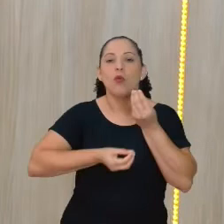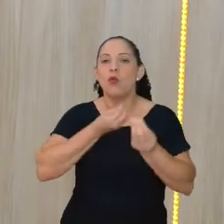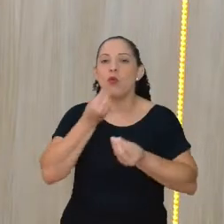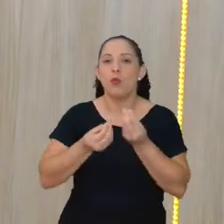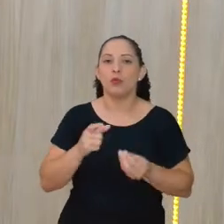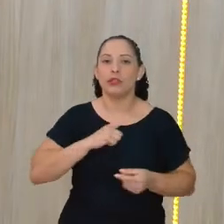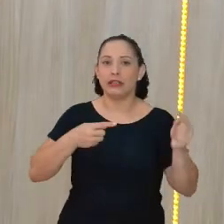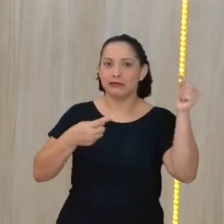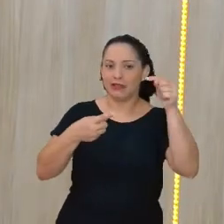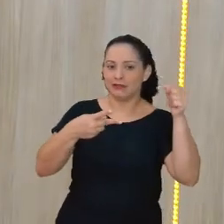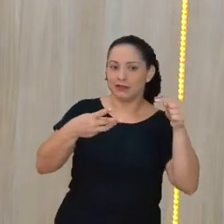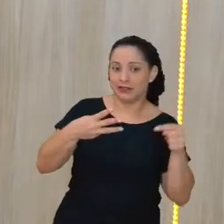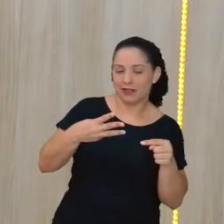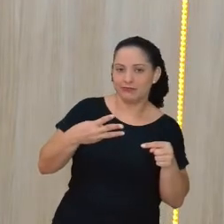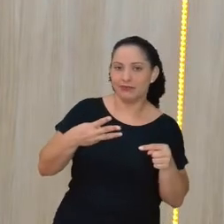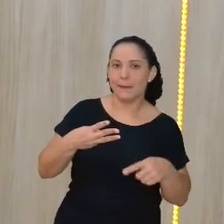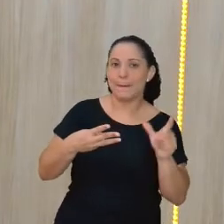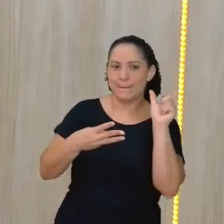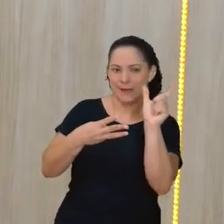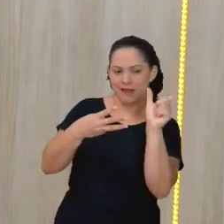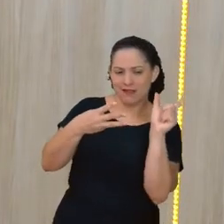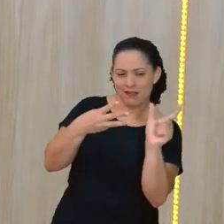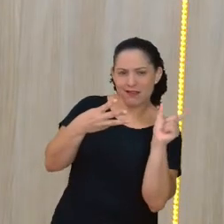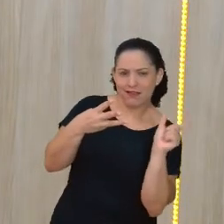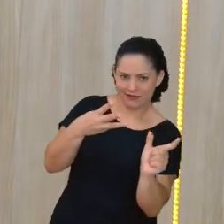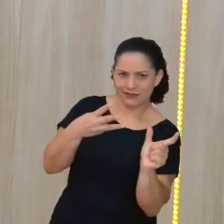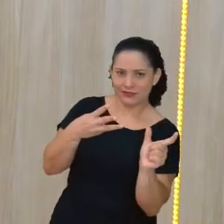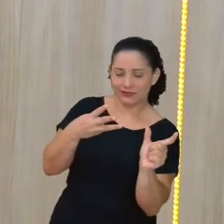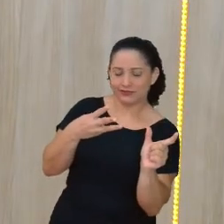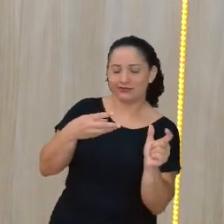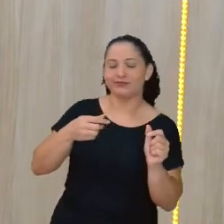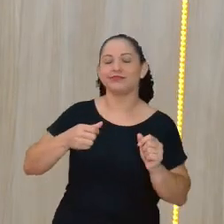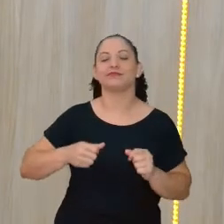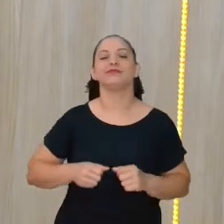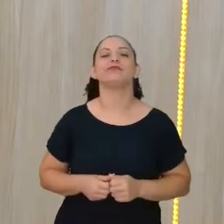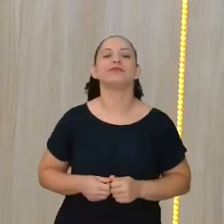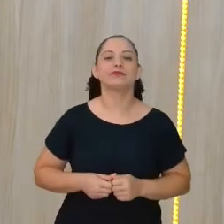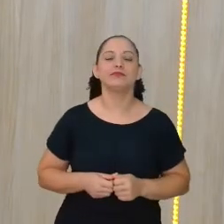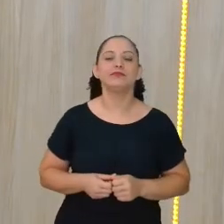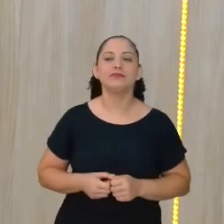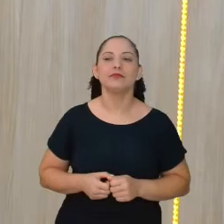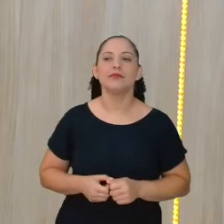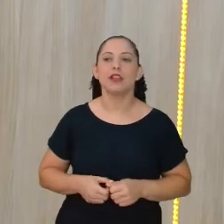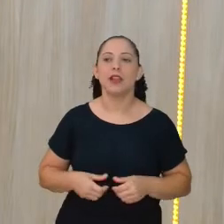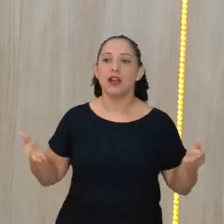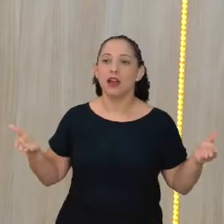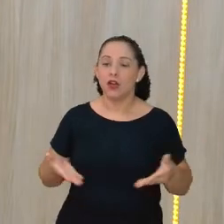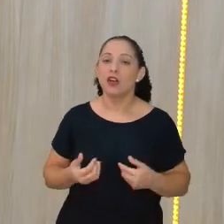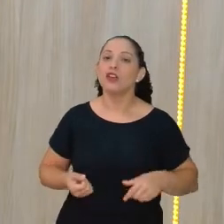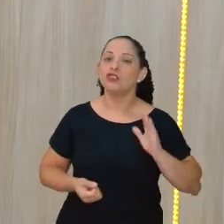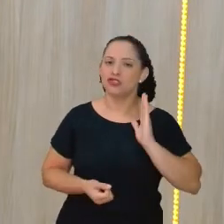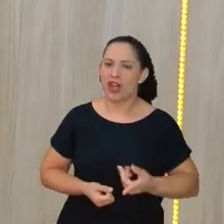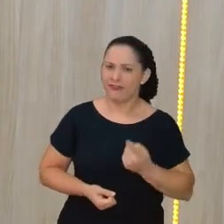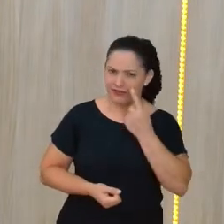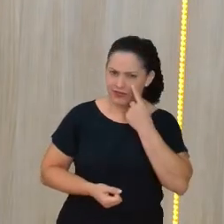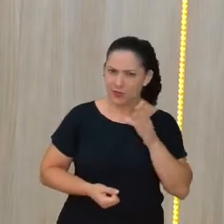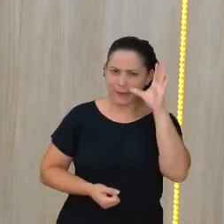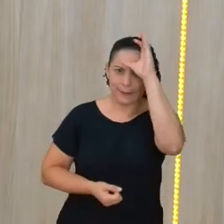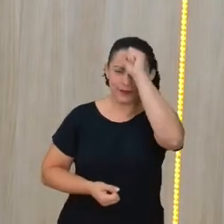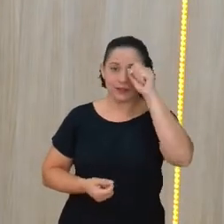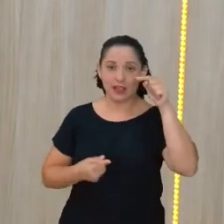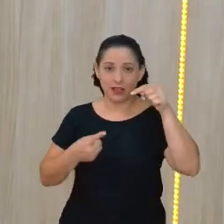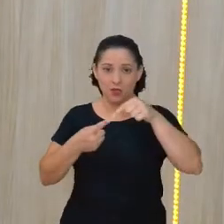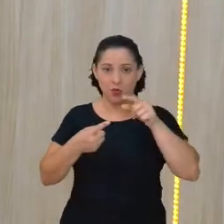3 palavras geradoras, não foi? Governo, democracia e soberania. A gente já viu que o governo aí é a